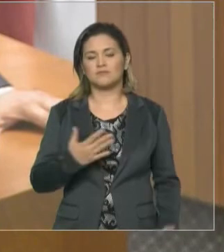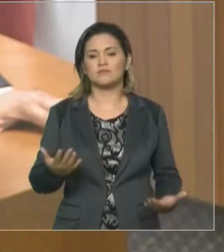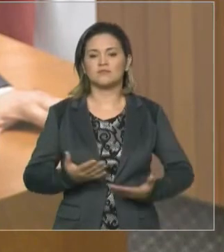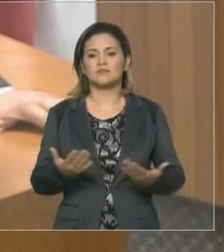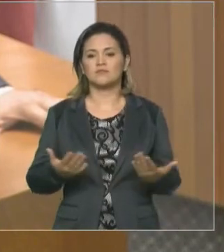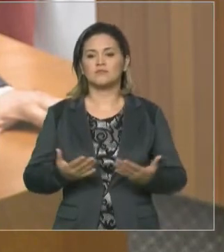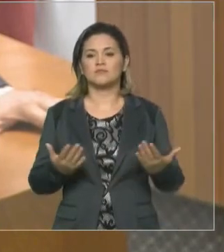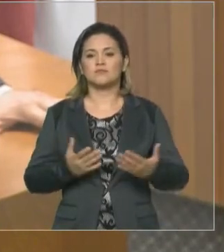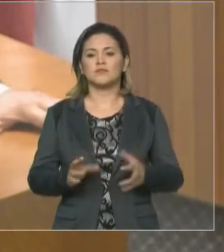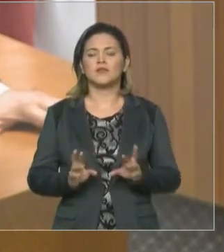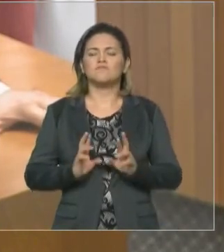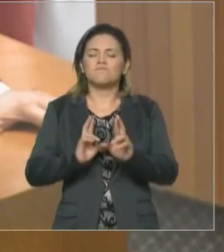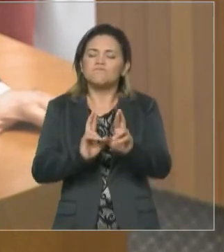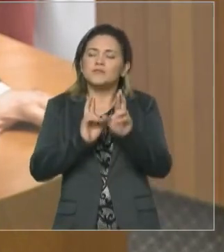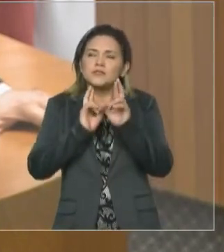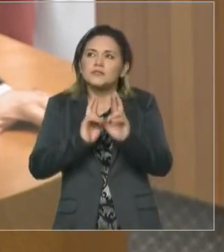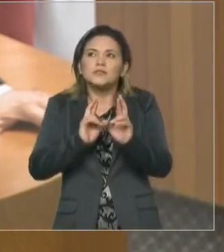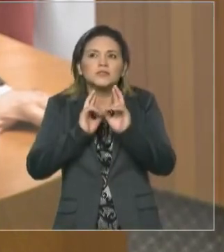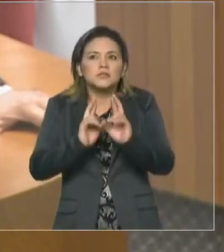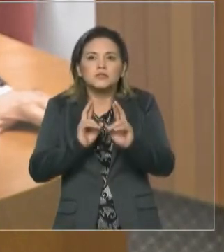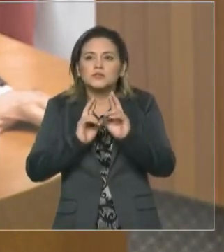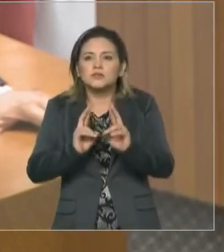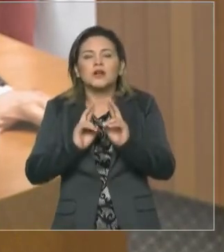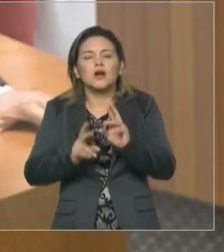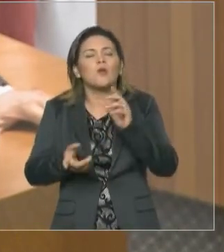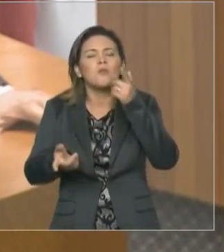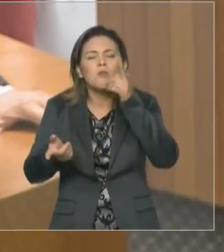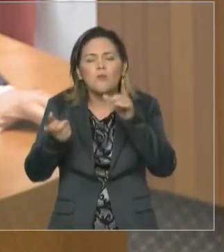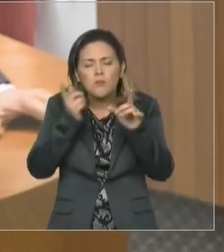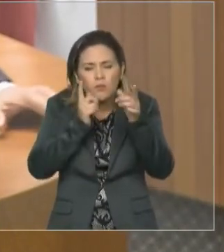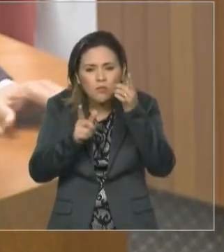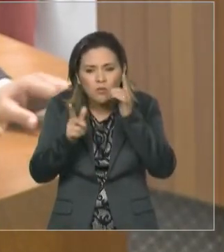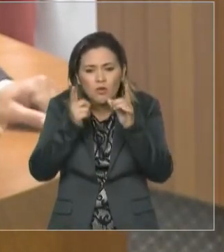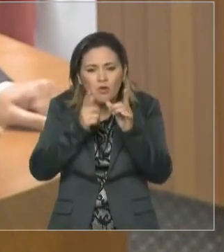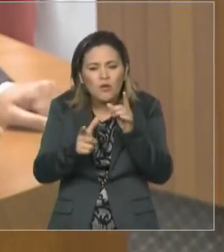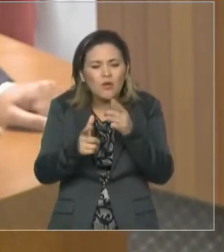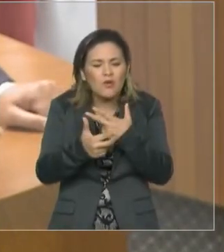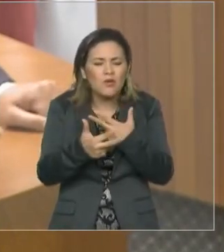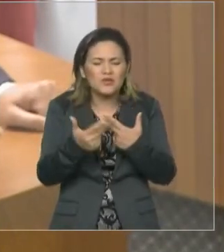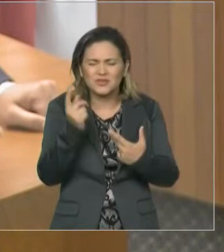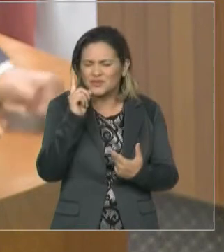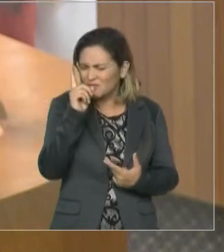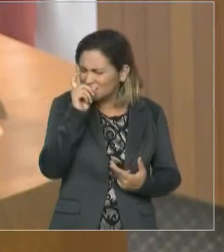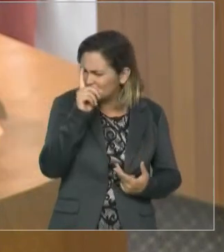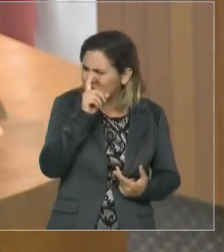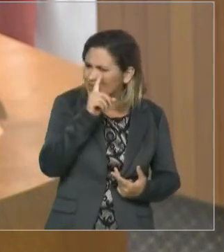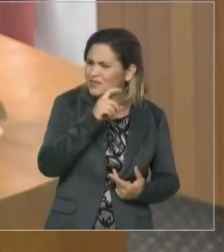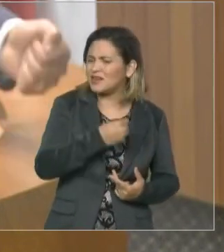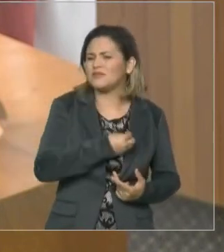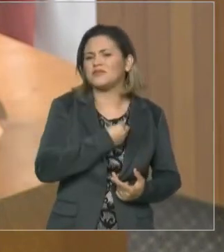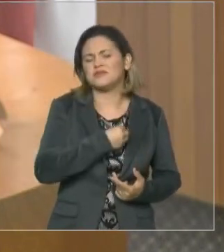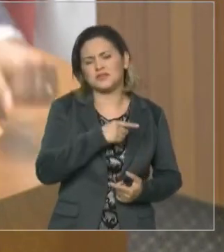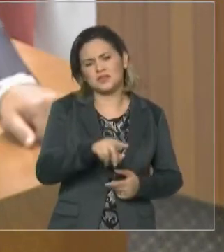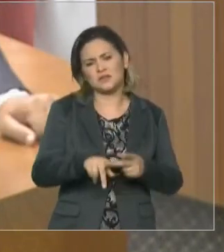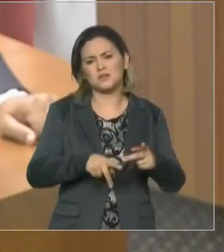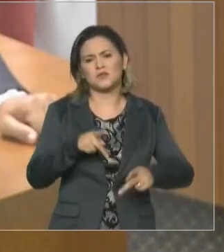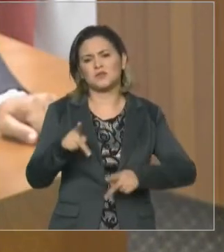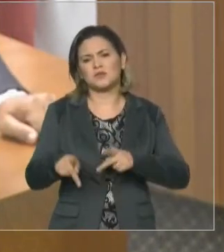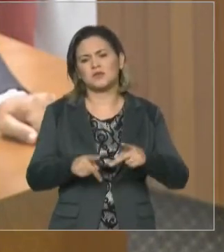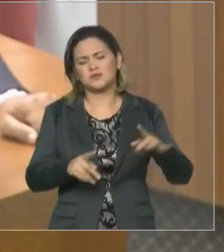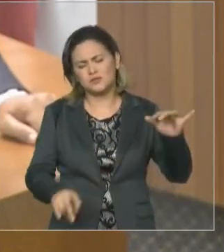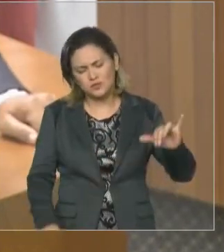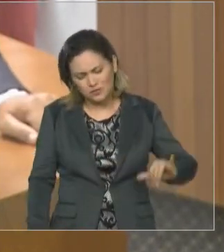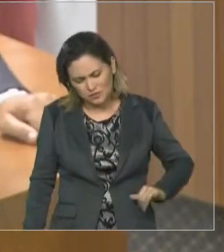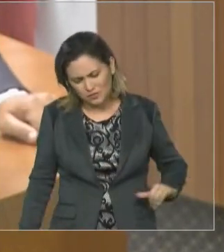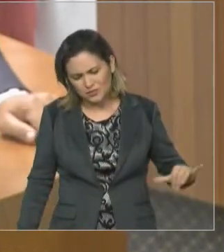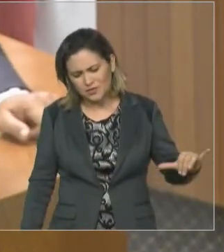nos faz superar momentos difíceis que o povo de Imperatriz hoje passa, depois de tanto sofrimento das